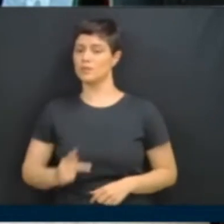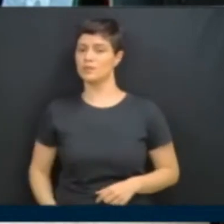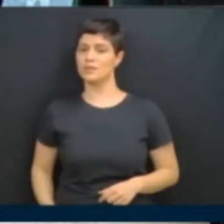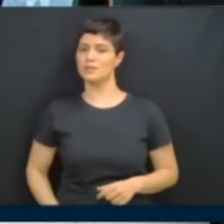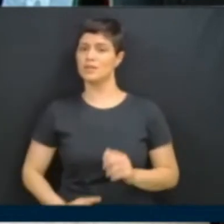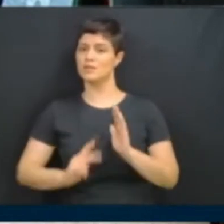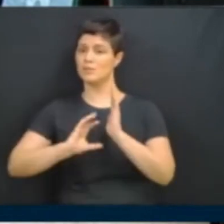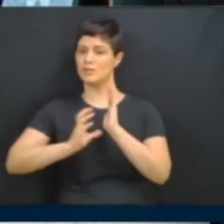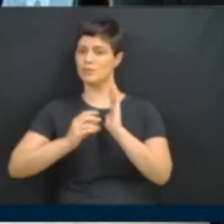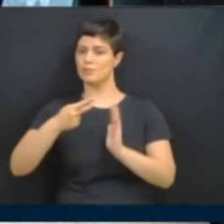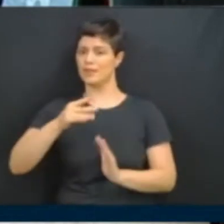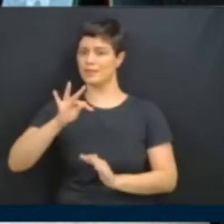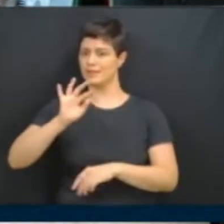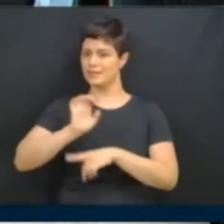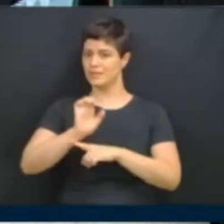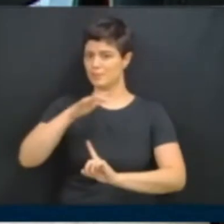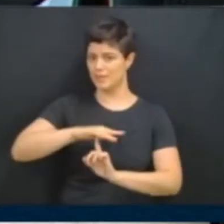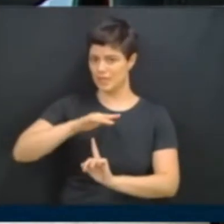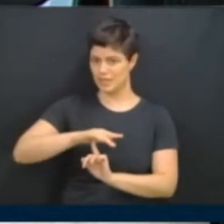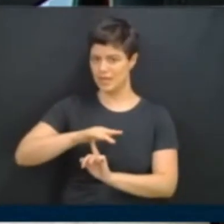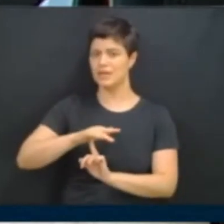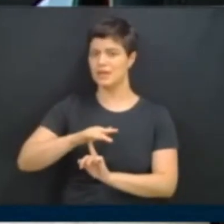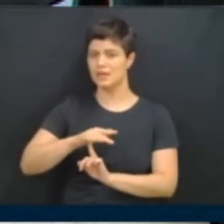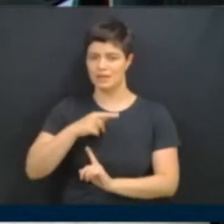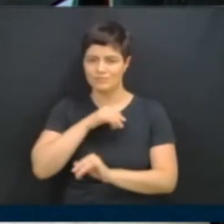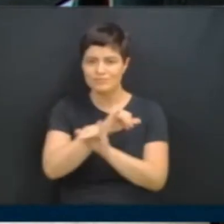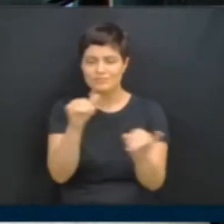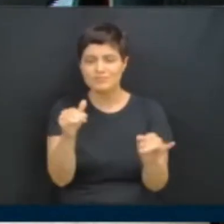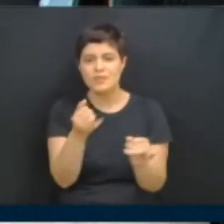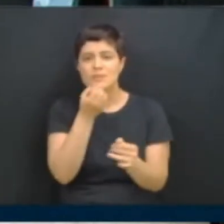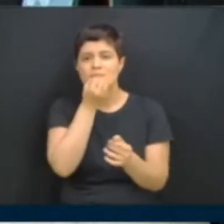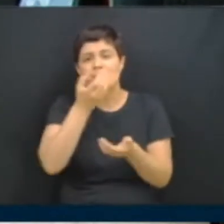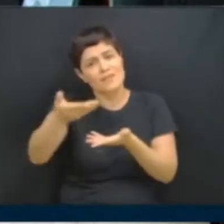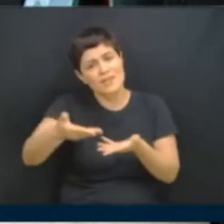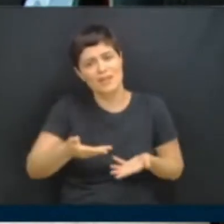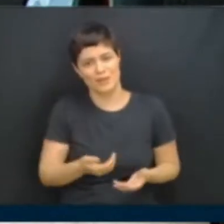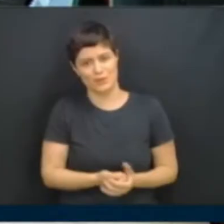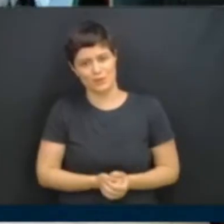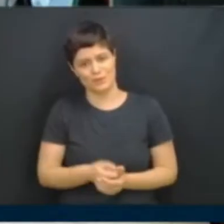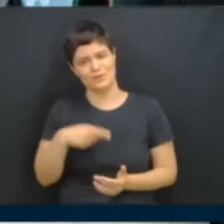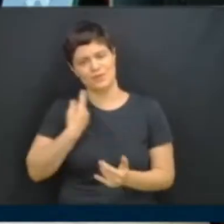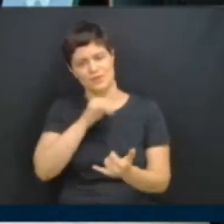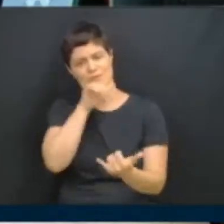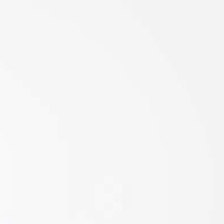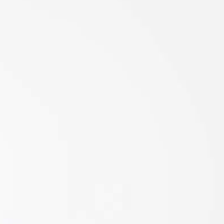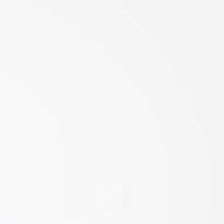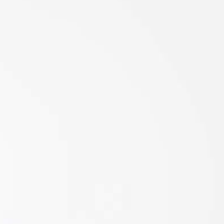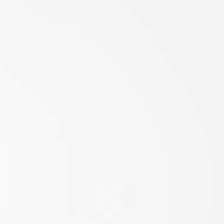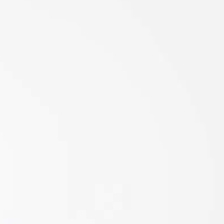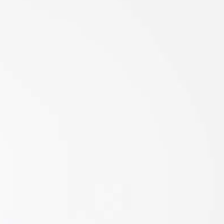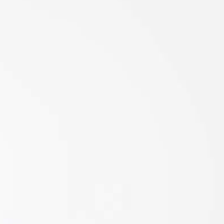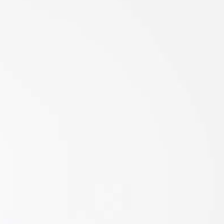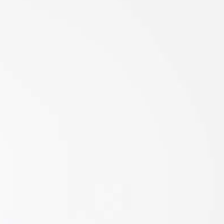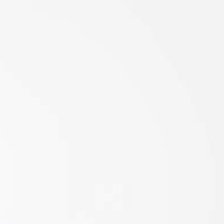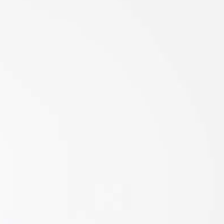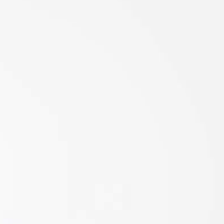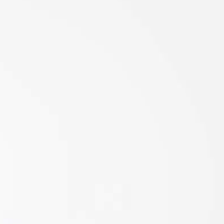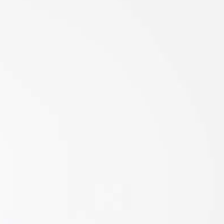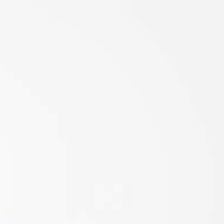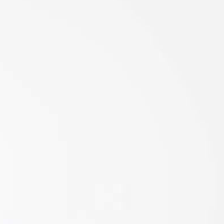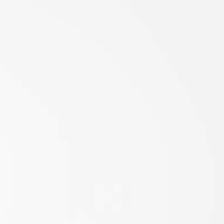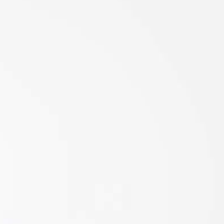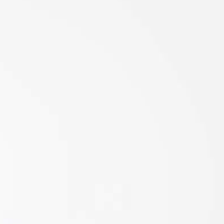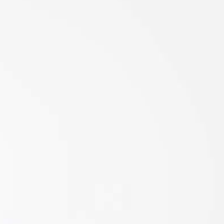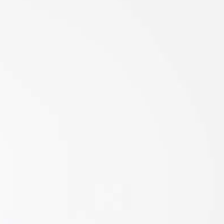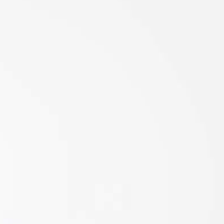da República, quero dizer a vocês, são bem-vindos, braços abertos, perdoamos vocês.